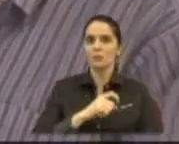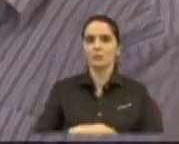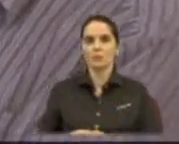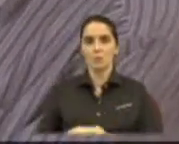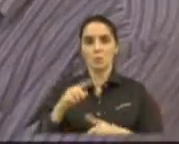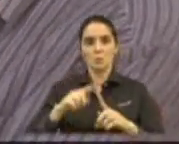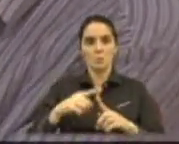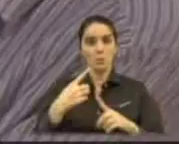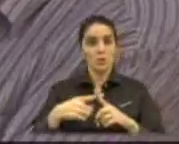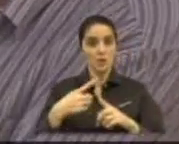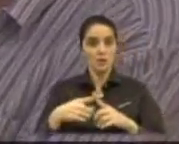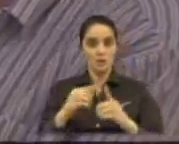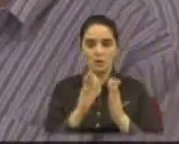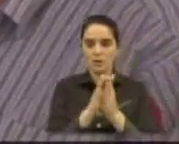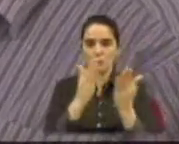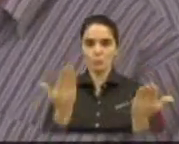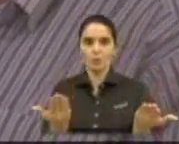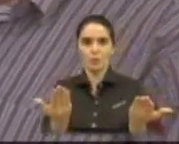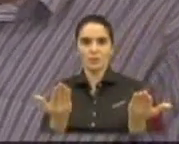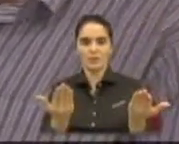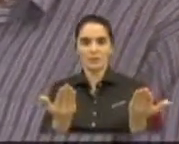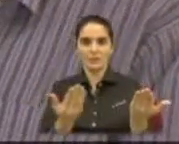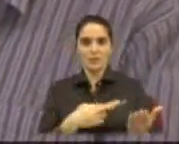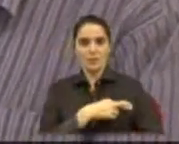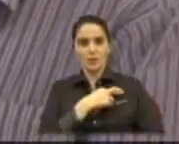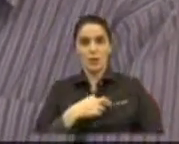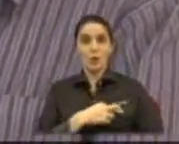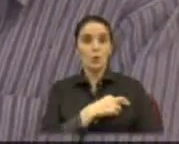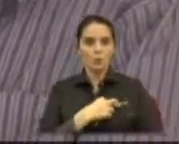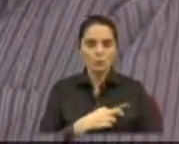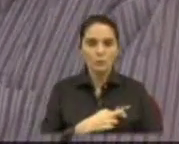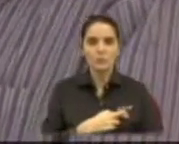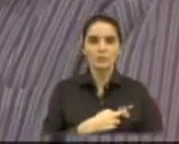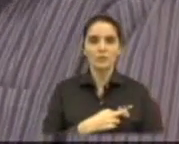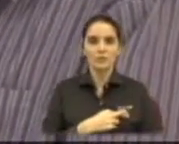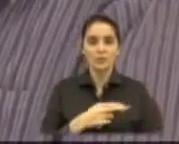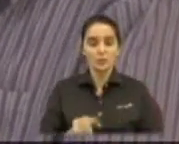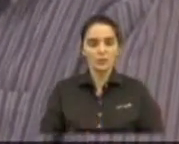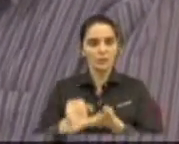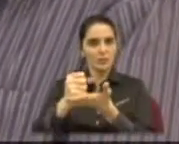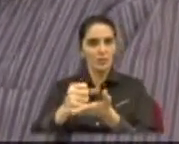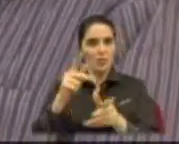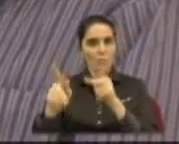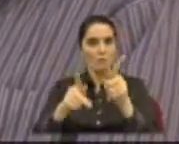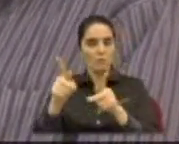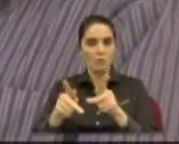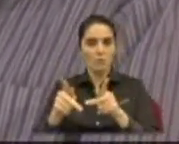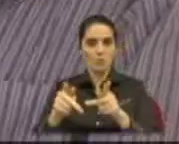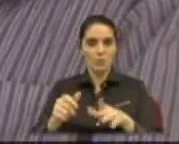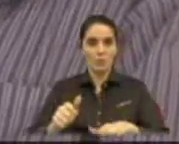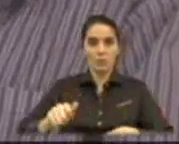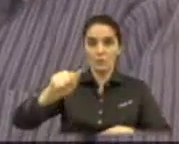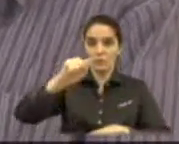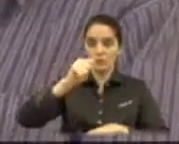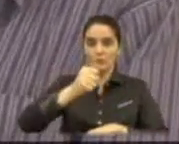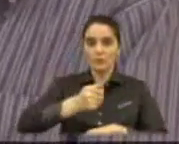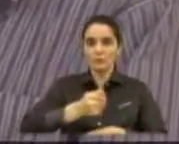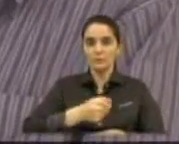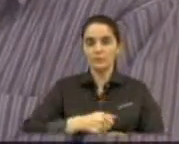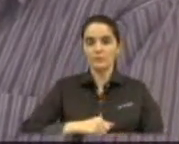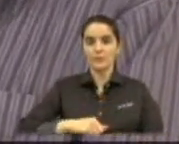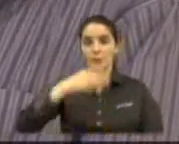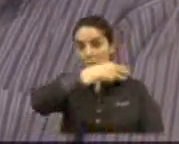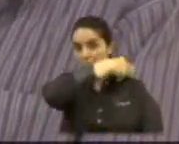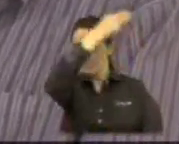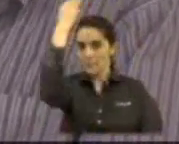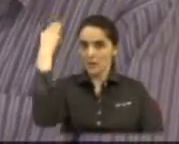temos na Bíblia Ruth, que foi uma rainha, salvou o povo lá de Israel. Nós temos Ana, nós temos a própria Maria, mãe